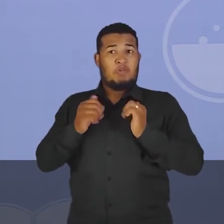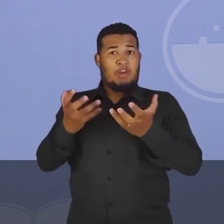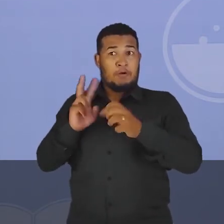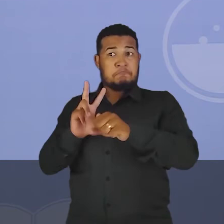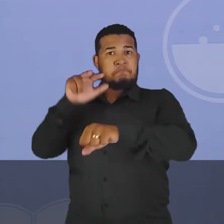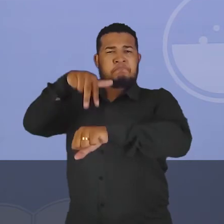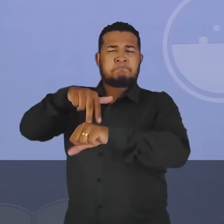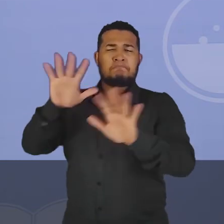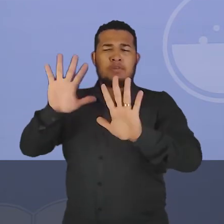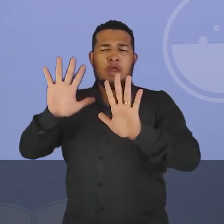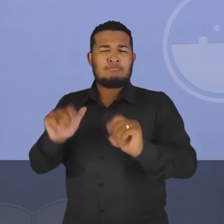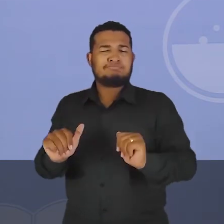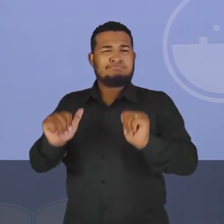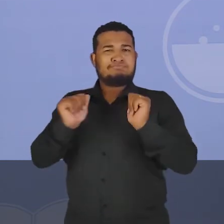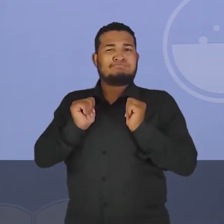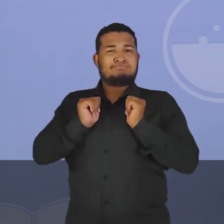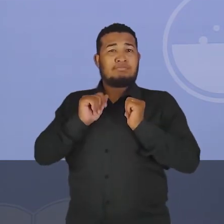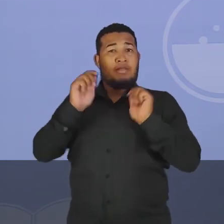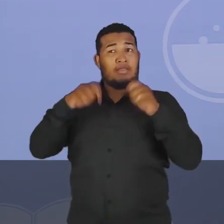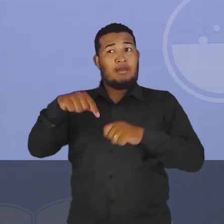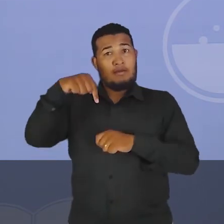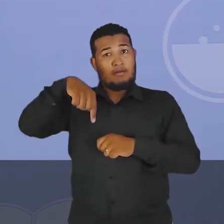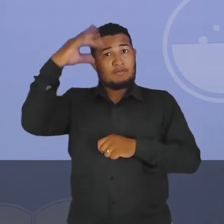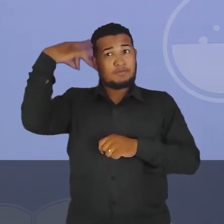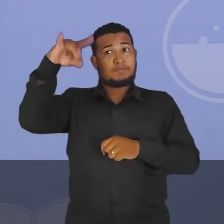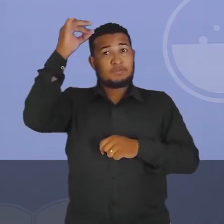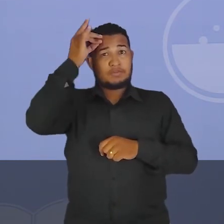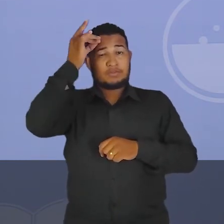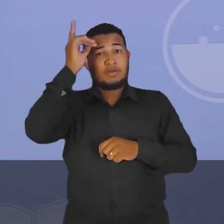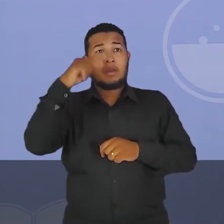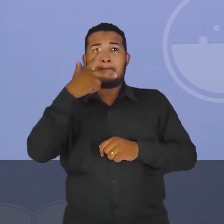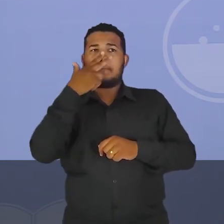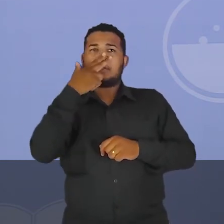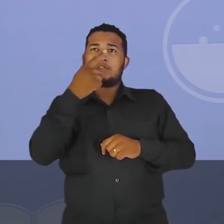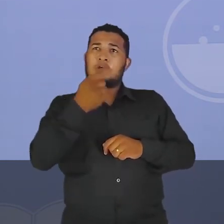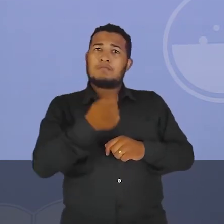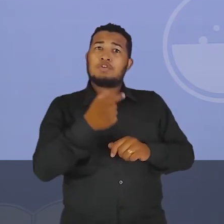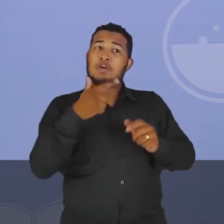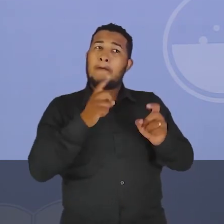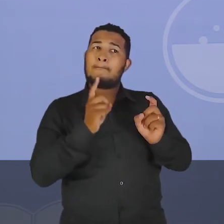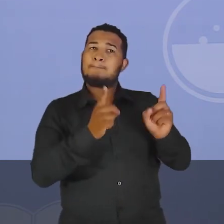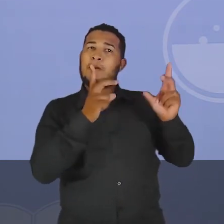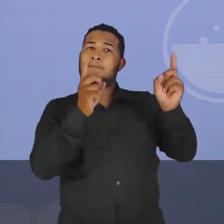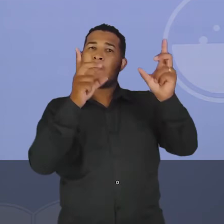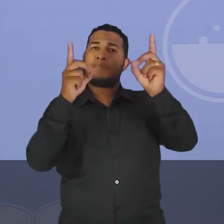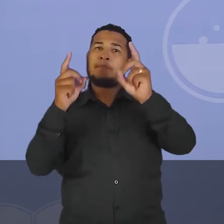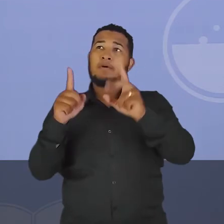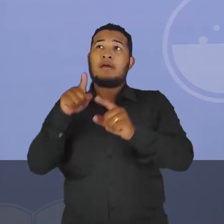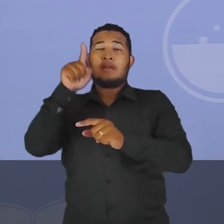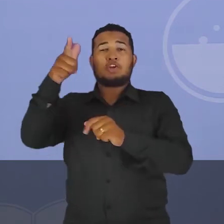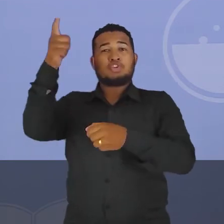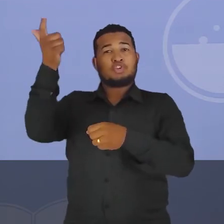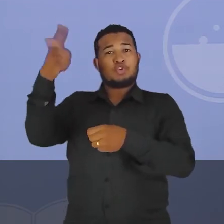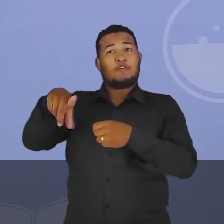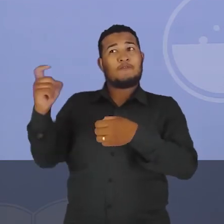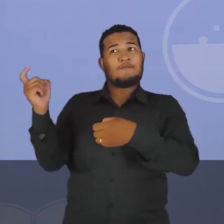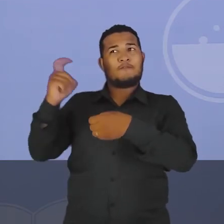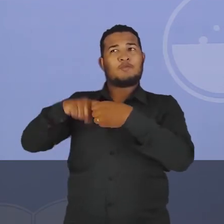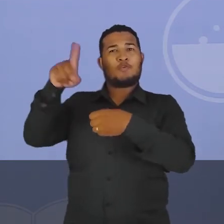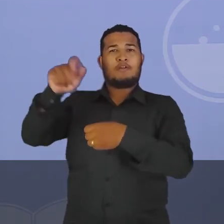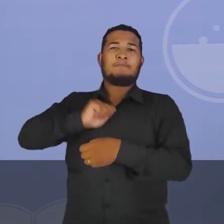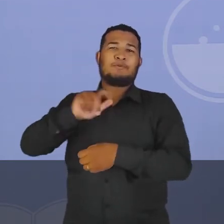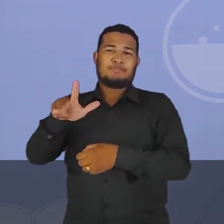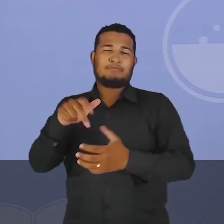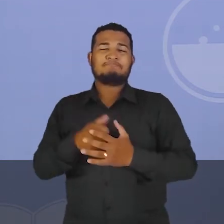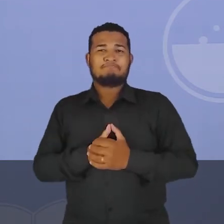acabou fazendo com que a capitania do Espírito Santo se tornasse devoluta e acabou sendo vendida para a coroa portuguesa. Olha que situação ruim.